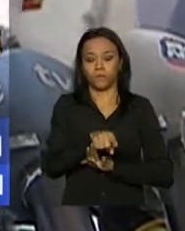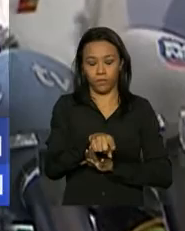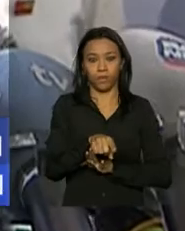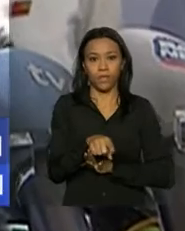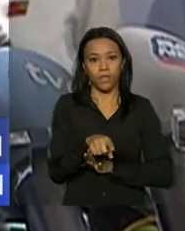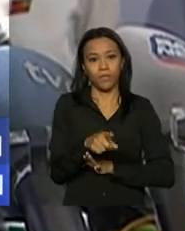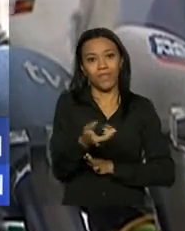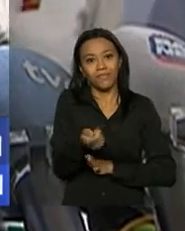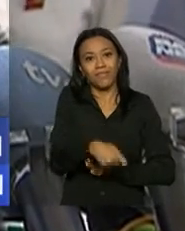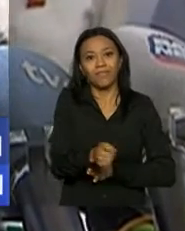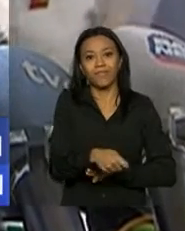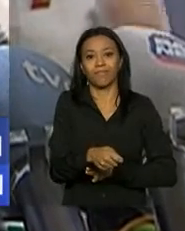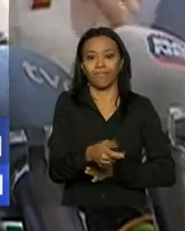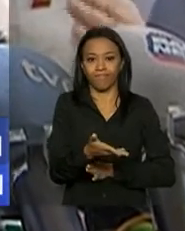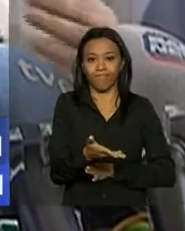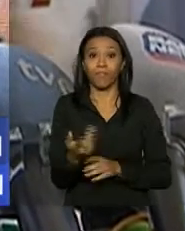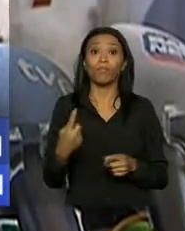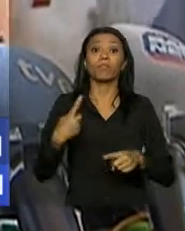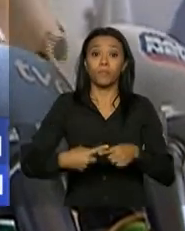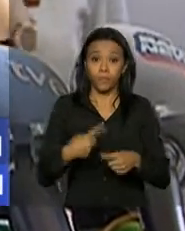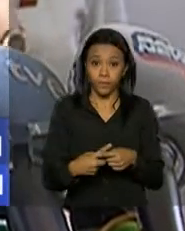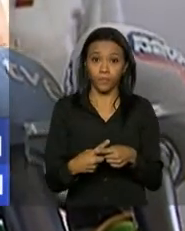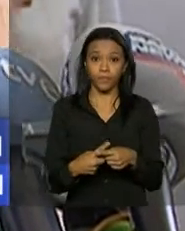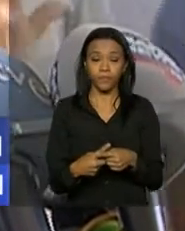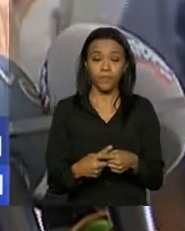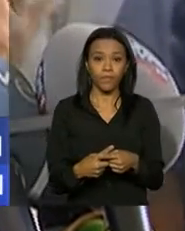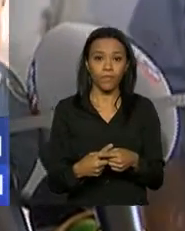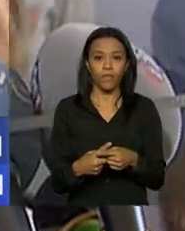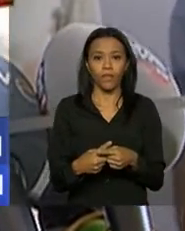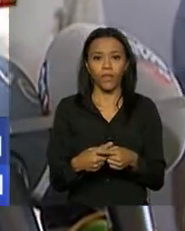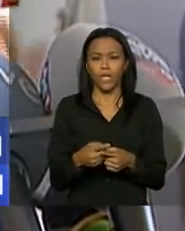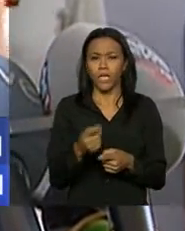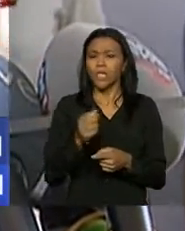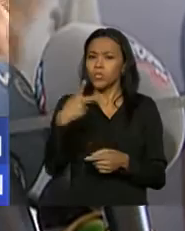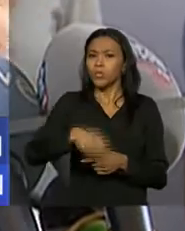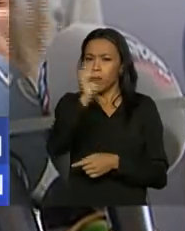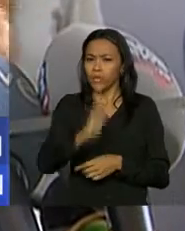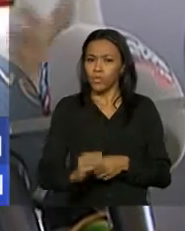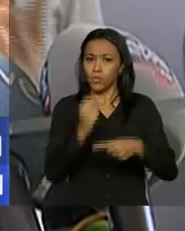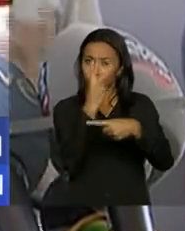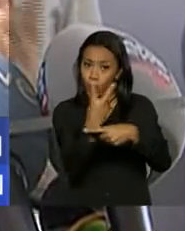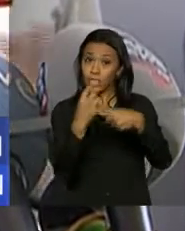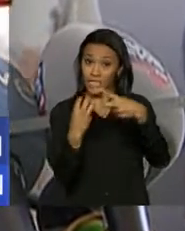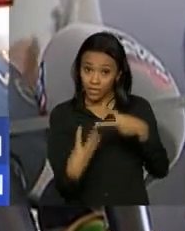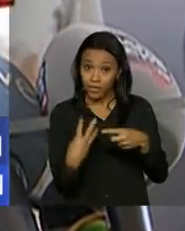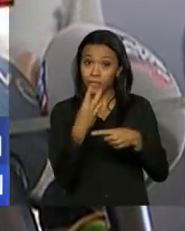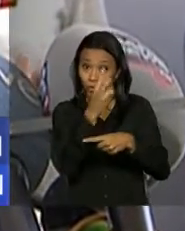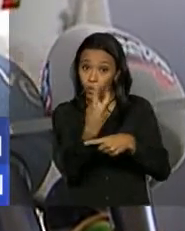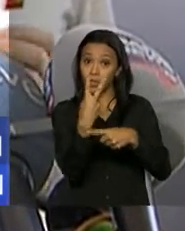imensa capacidade de resistir. Por quê? Em média, no Brasil, 2/3 dos